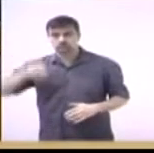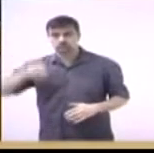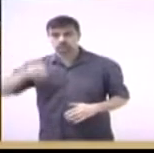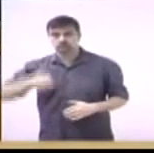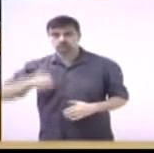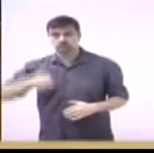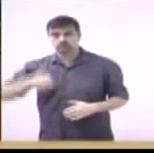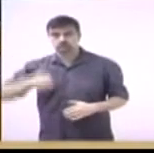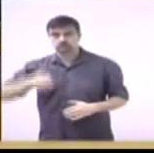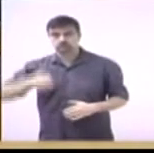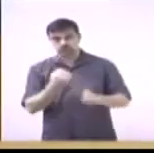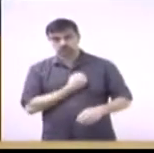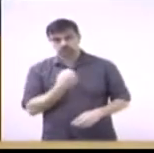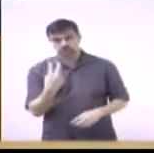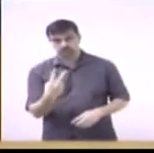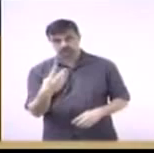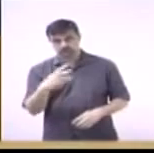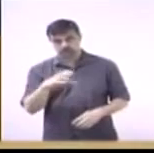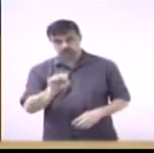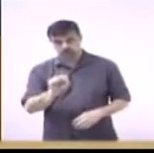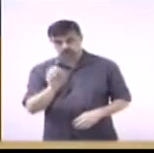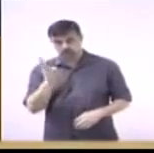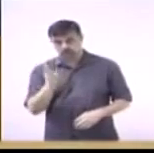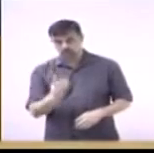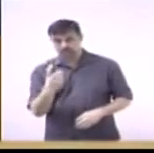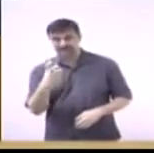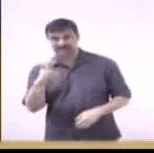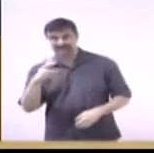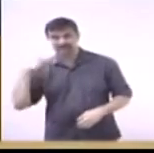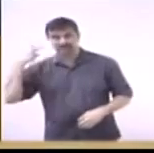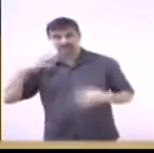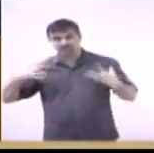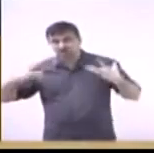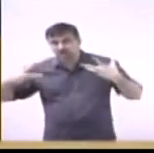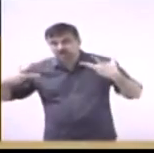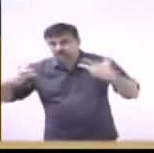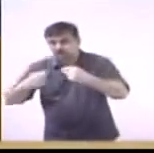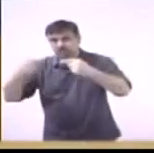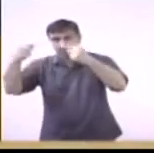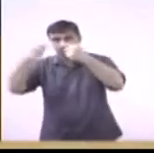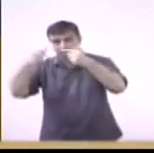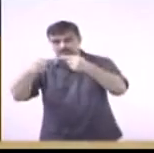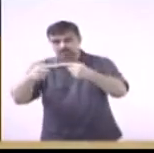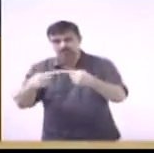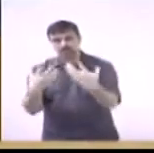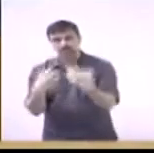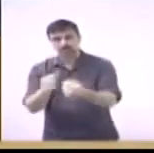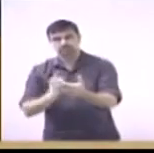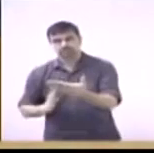O projeto de lei número 28/15 foi aprovado por unanimidade.